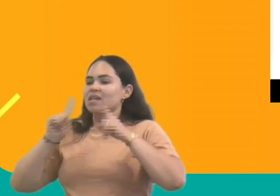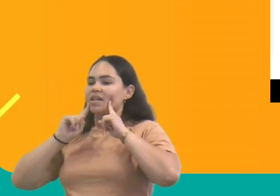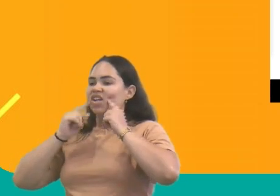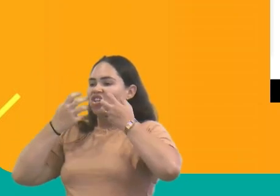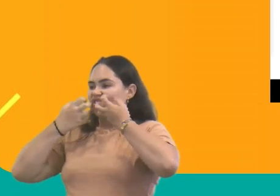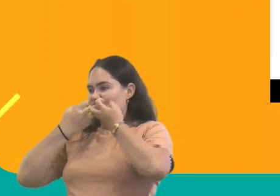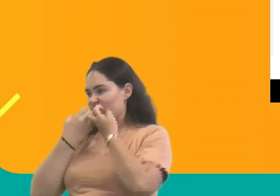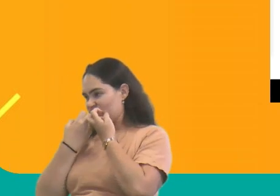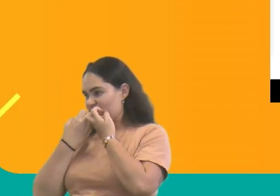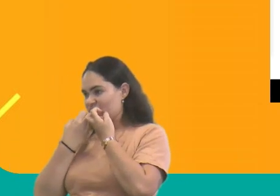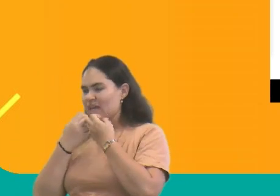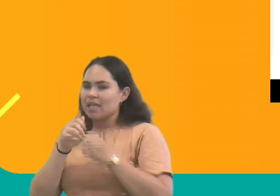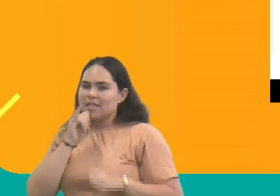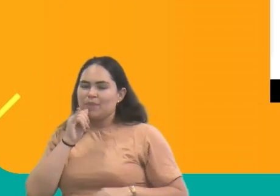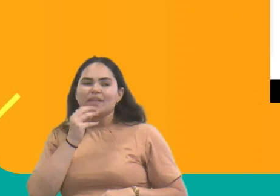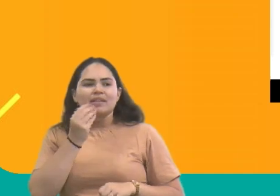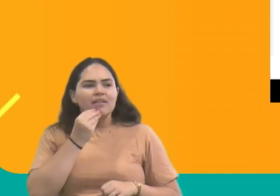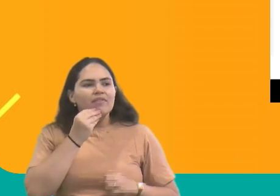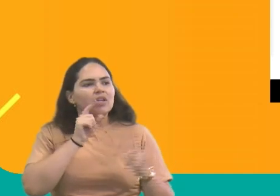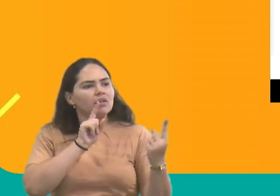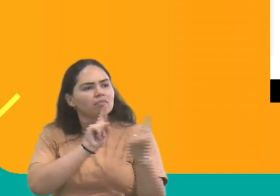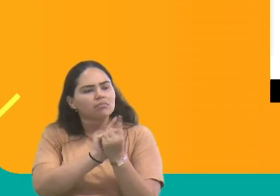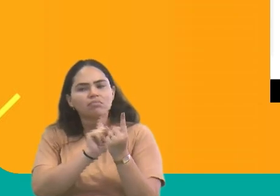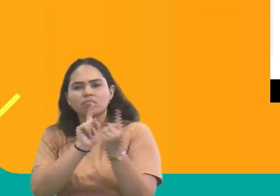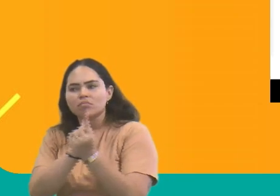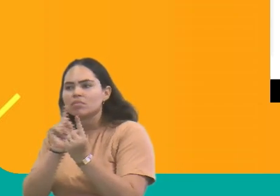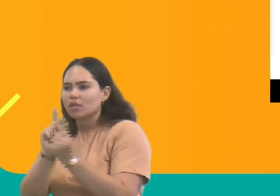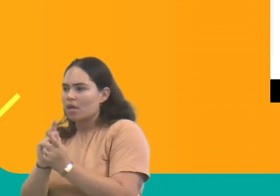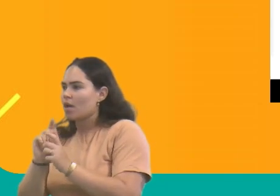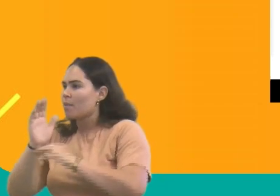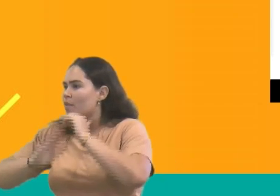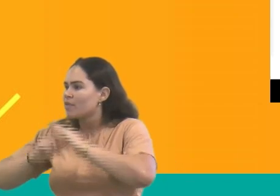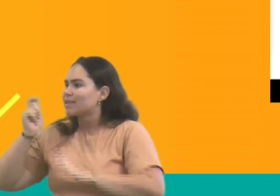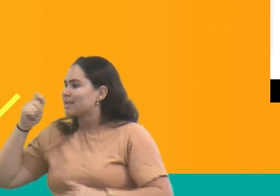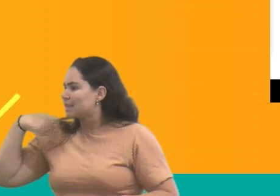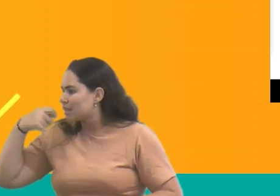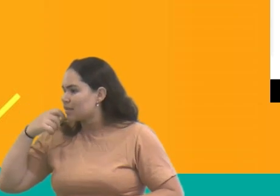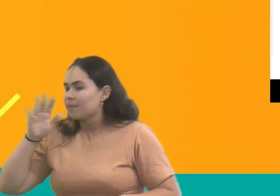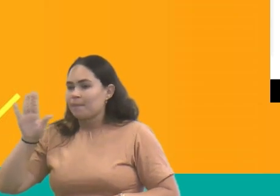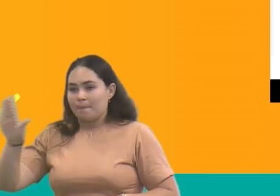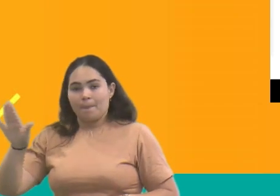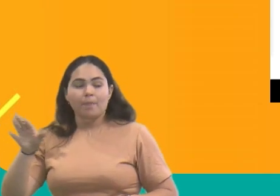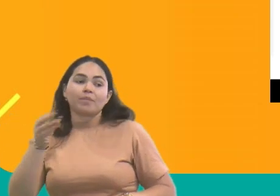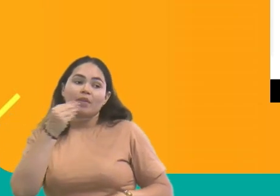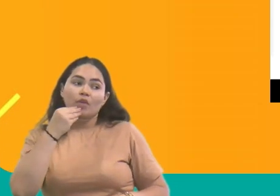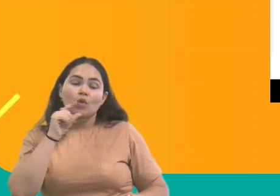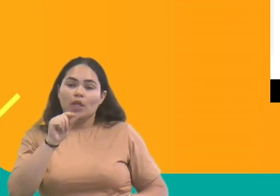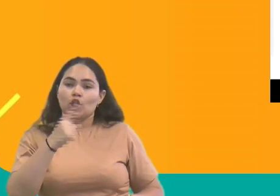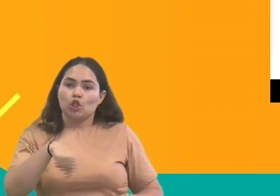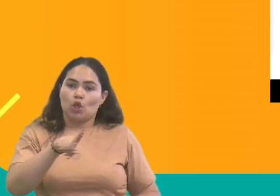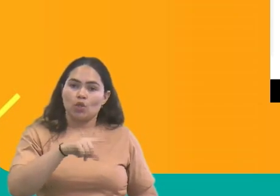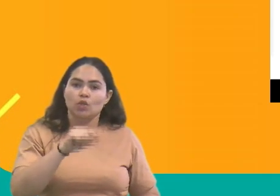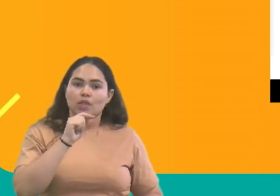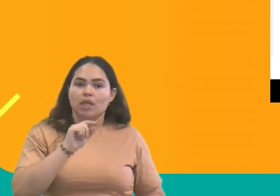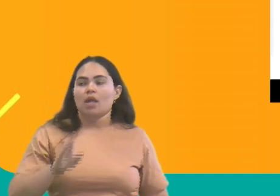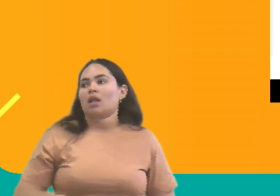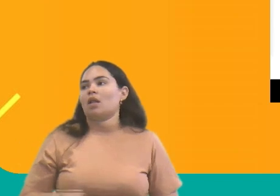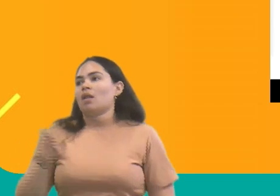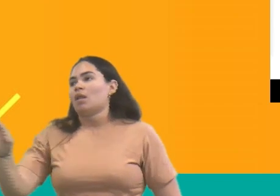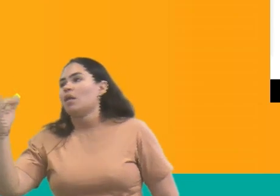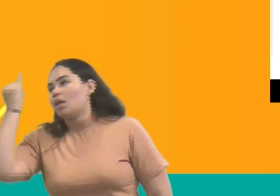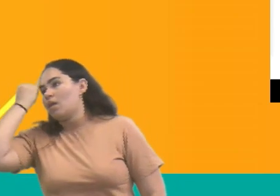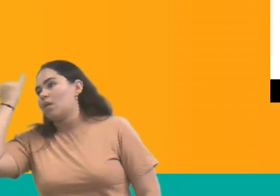ter um dentista para cada pessoa. O certo é a gente ter condições de não precisar estar no dentista todo